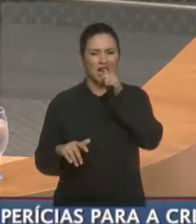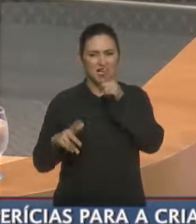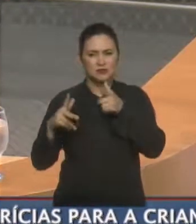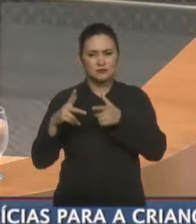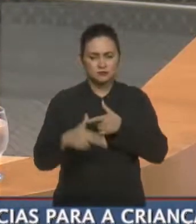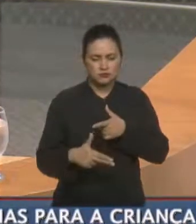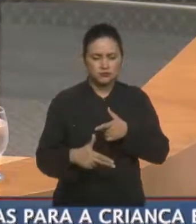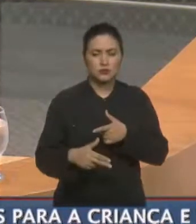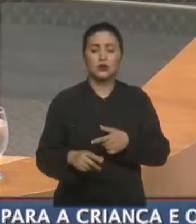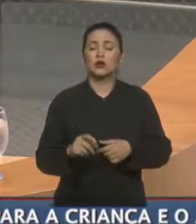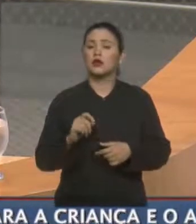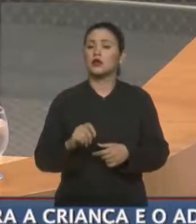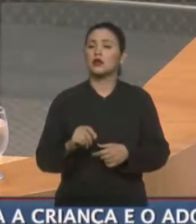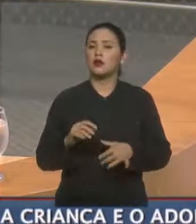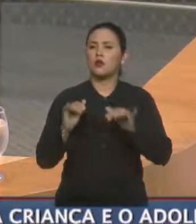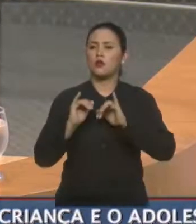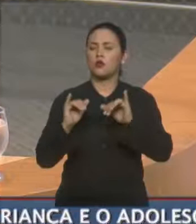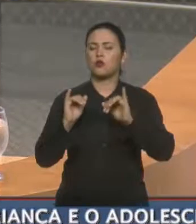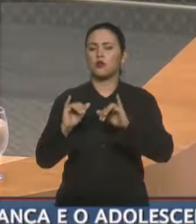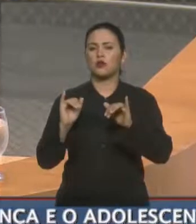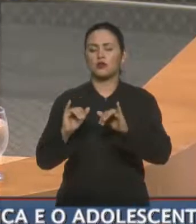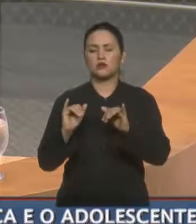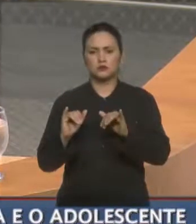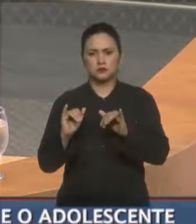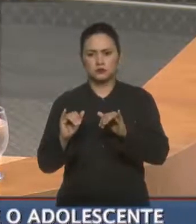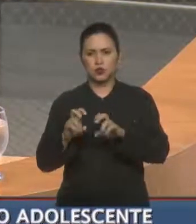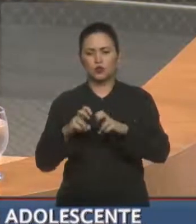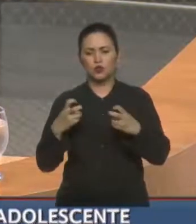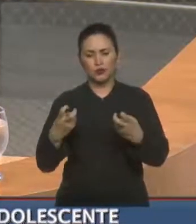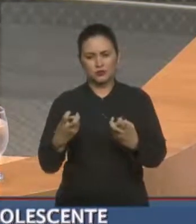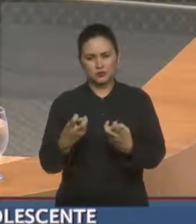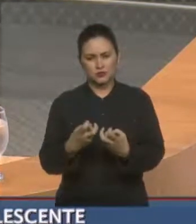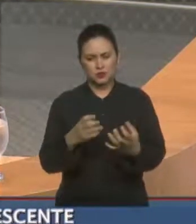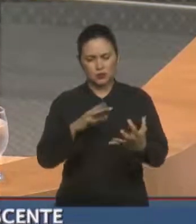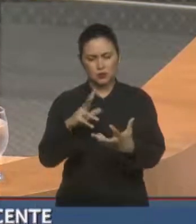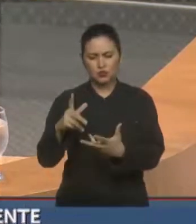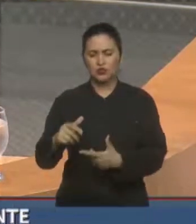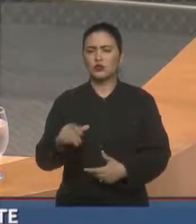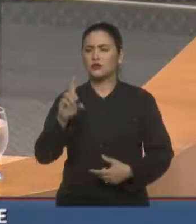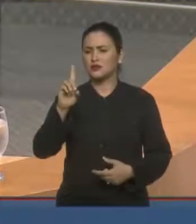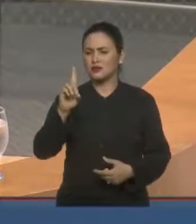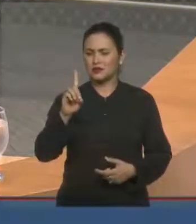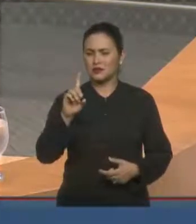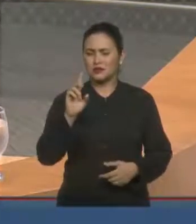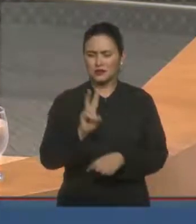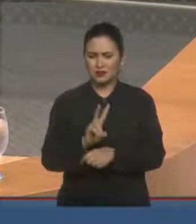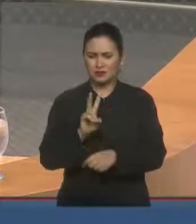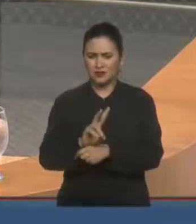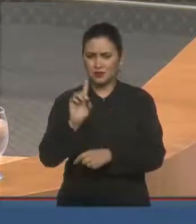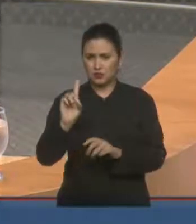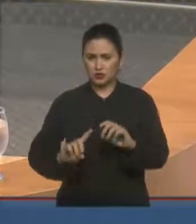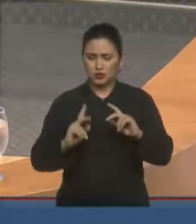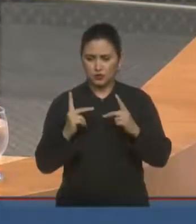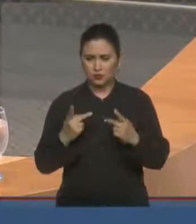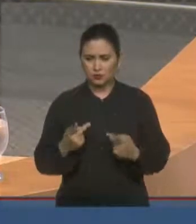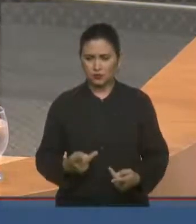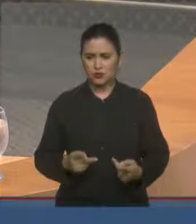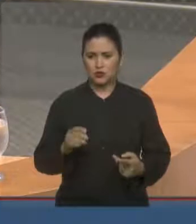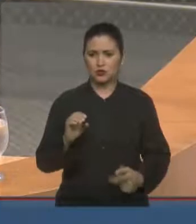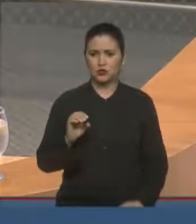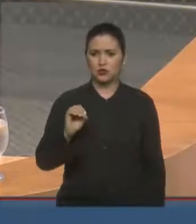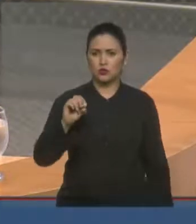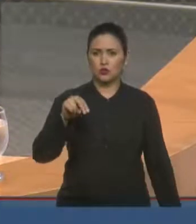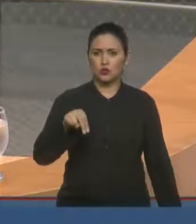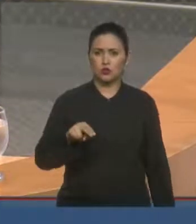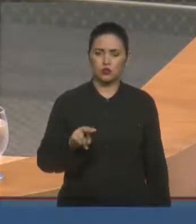aos tribunais internacionais. Né, a Comissão Internacional de Defesa dos Direitos Humanos da Organização dos Estados Americanos.